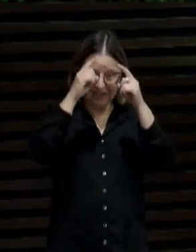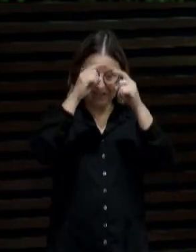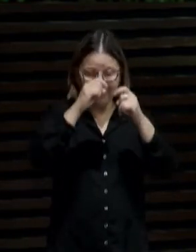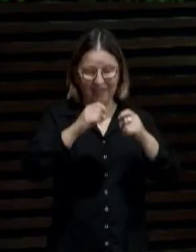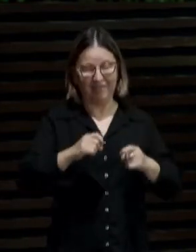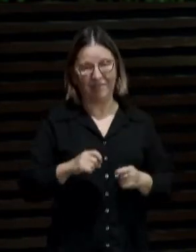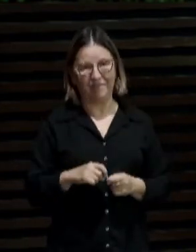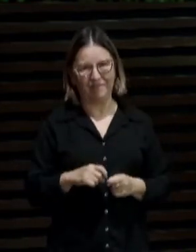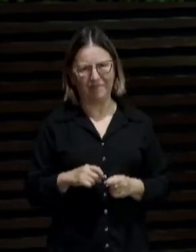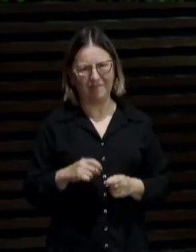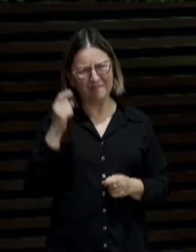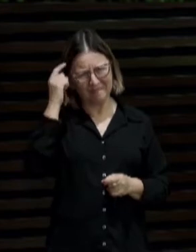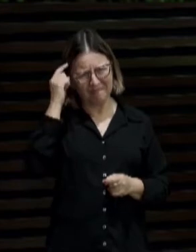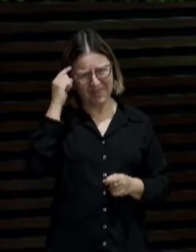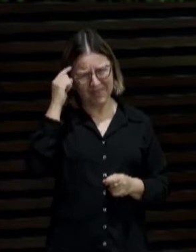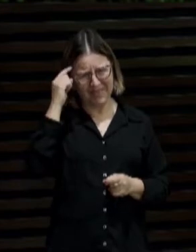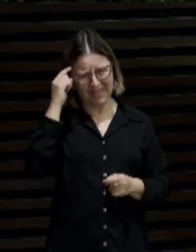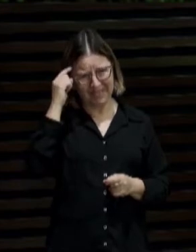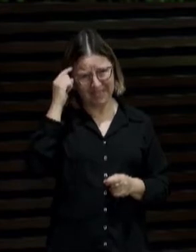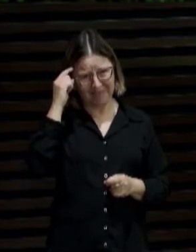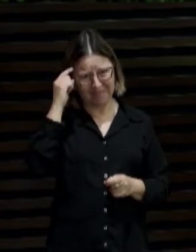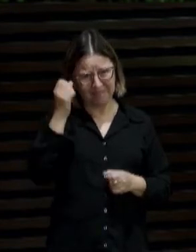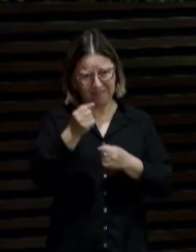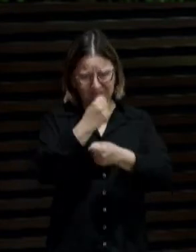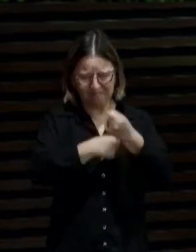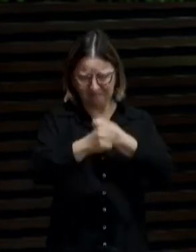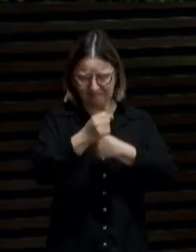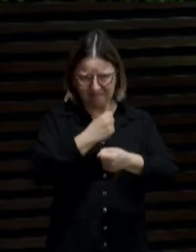anos atrás, onde o mundo não era tão